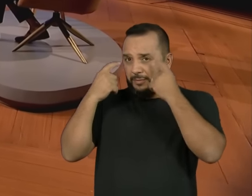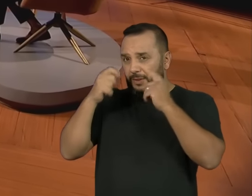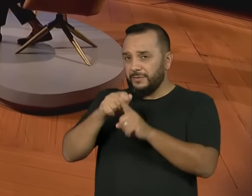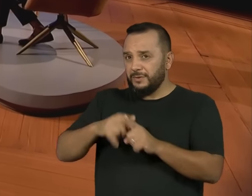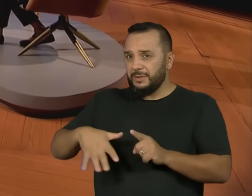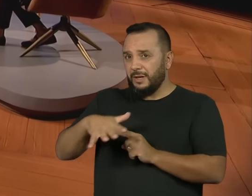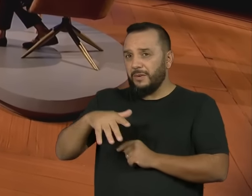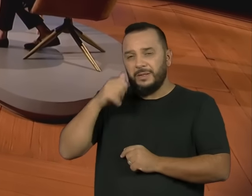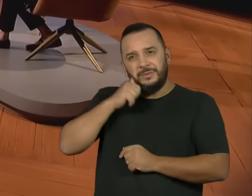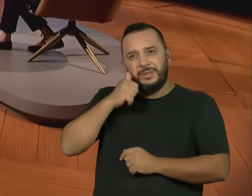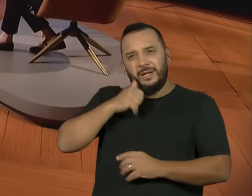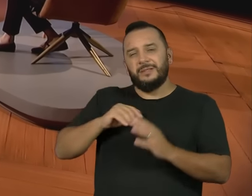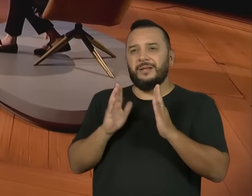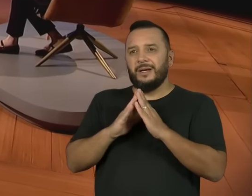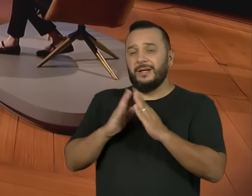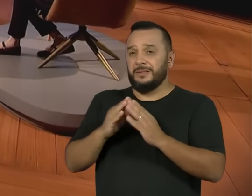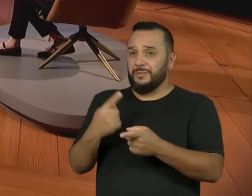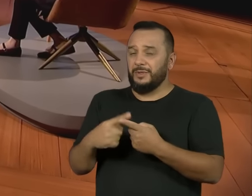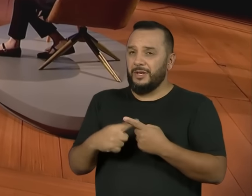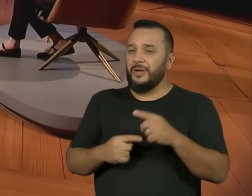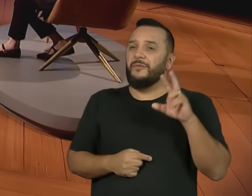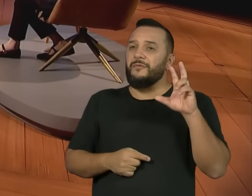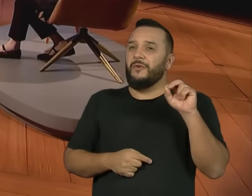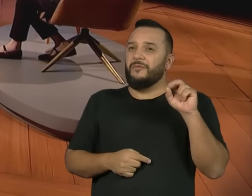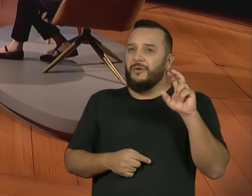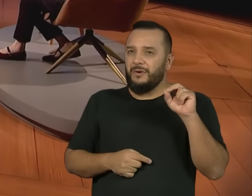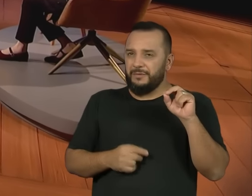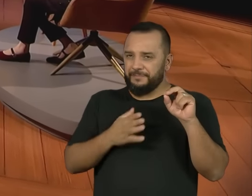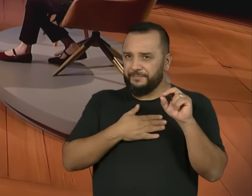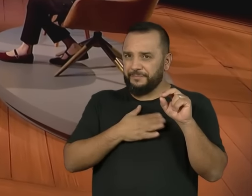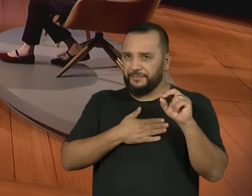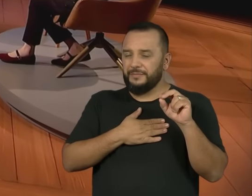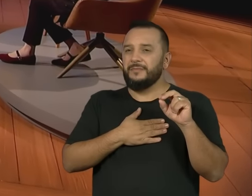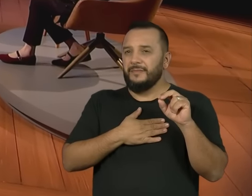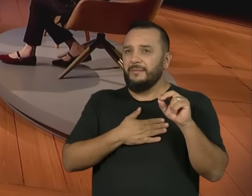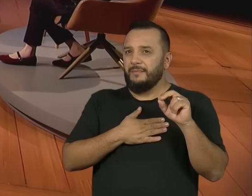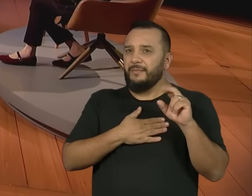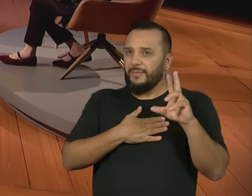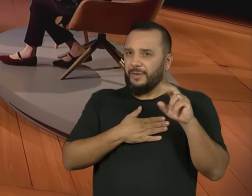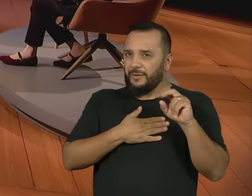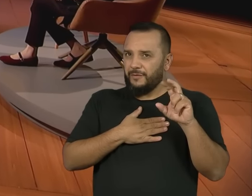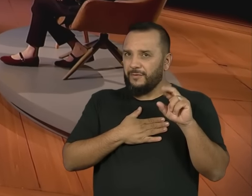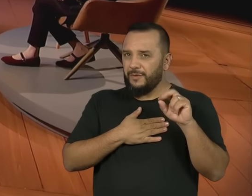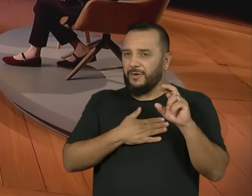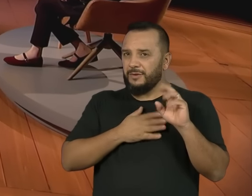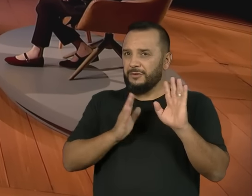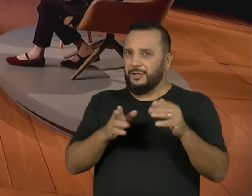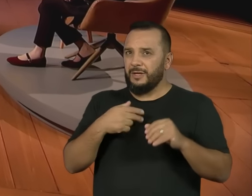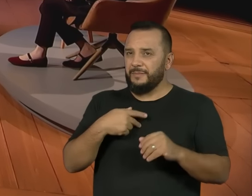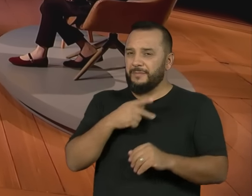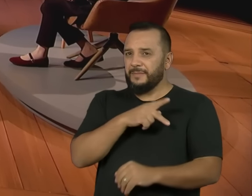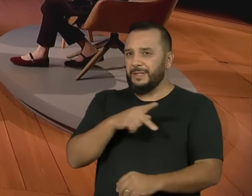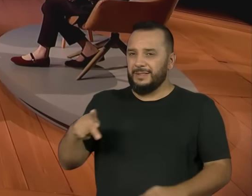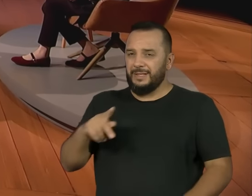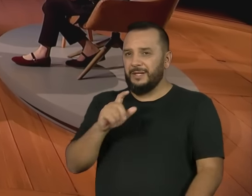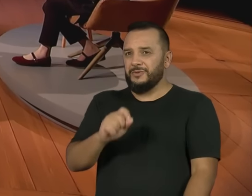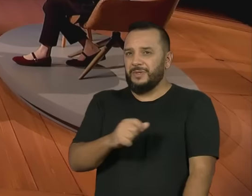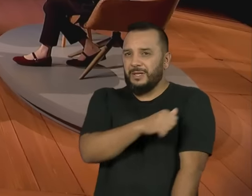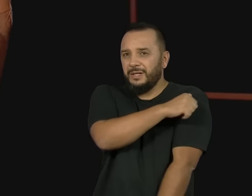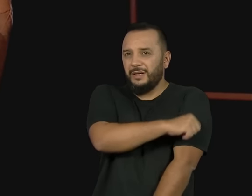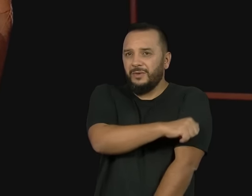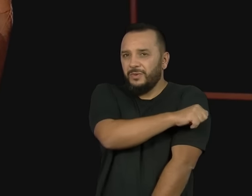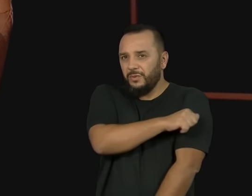casa. Porque a minha avó, bisavó, ela foi não só presidente da Cruz Vermelha, mas ela